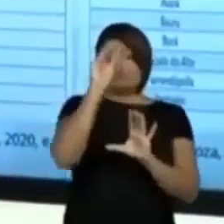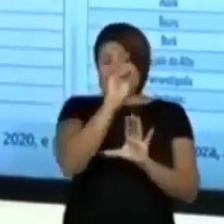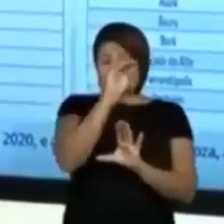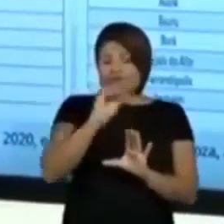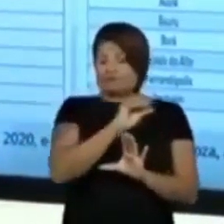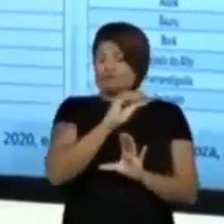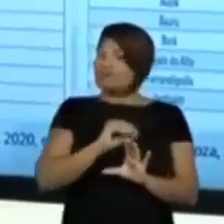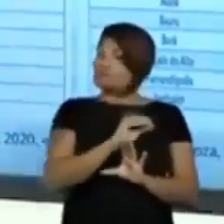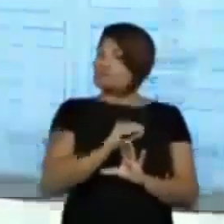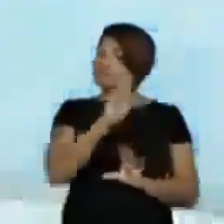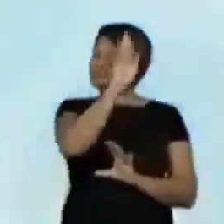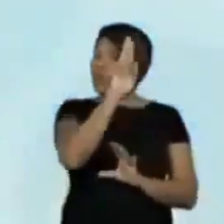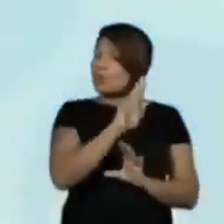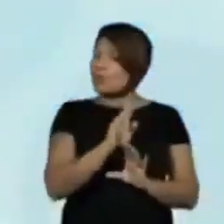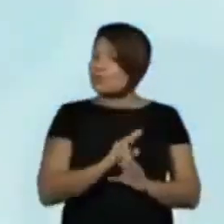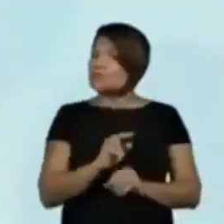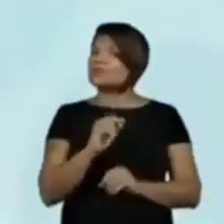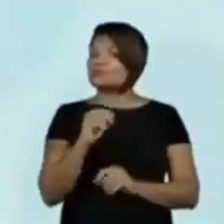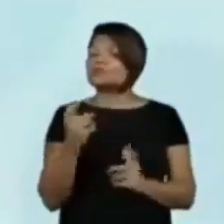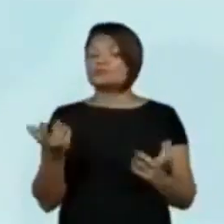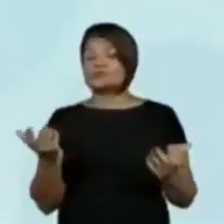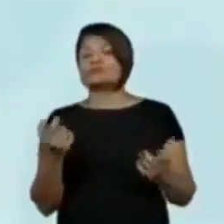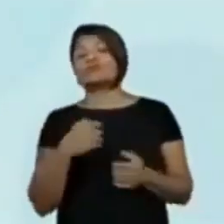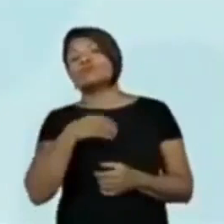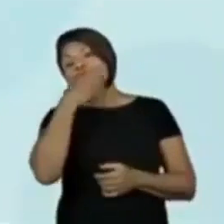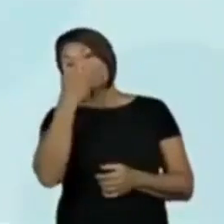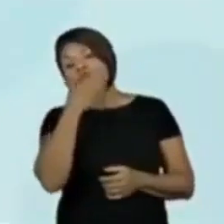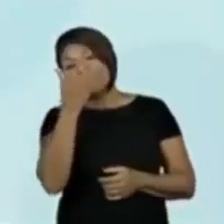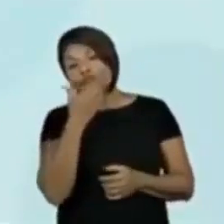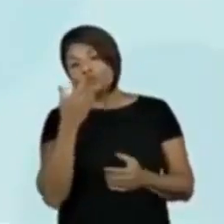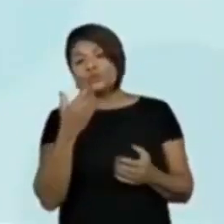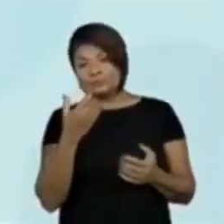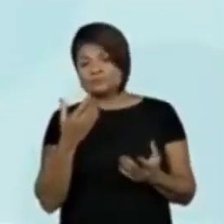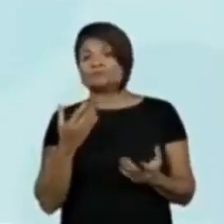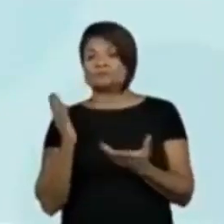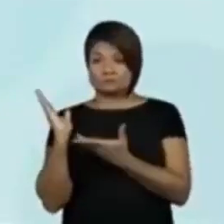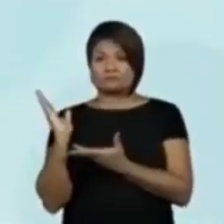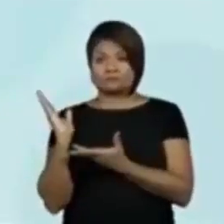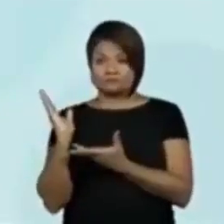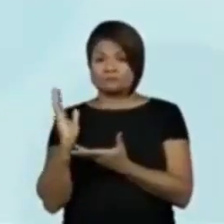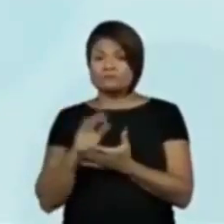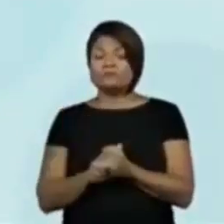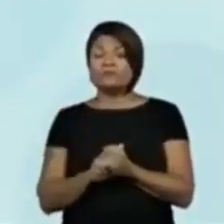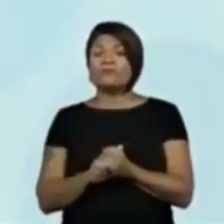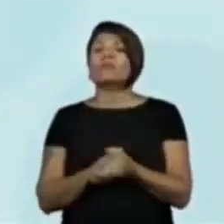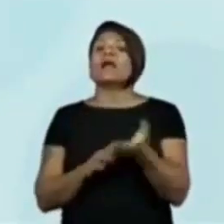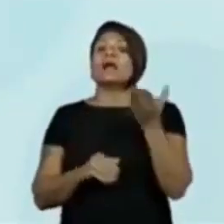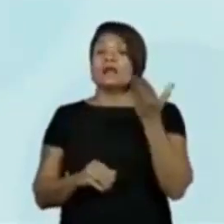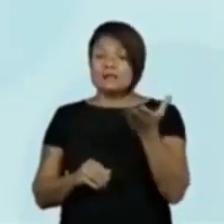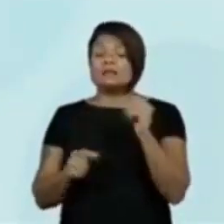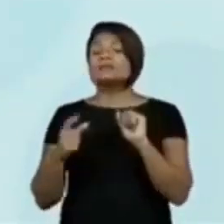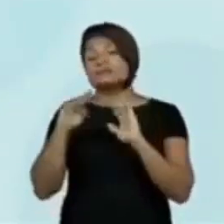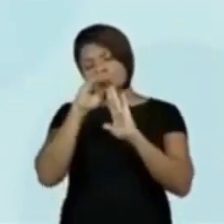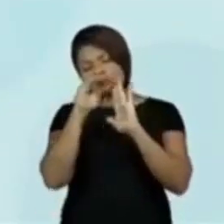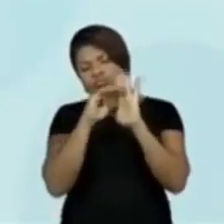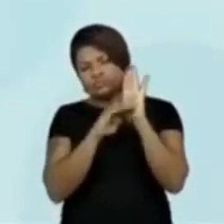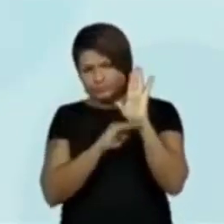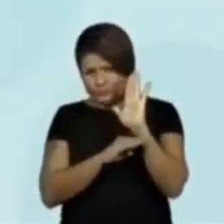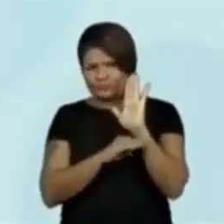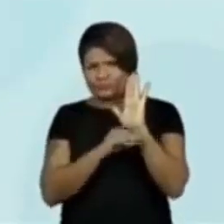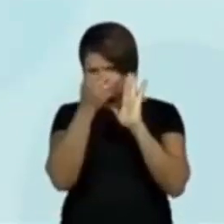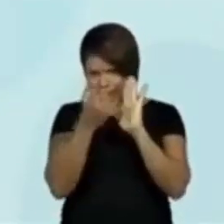nome da fruta que essas árvores dão. Esses são os nossos descritores.